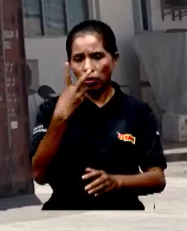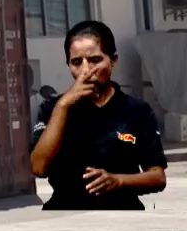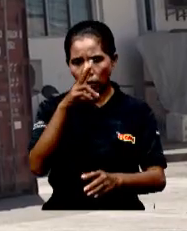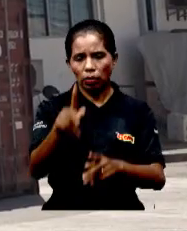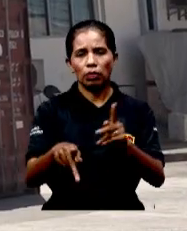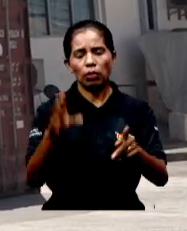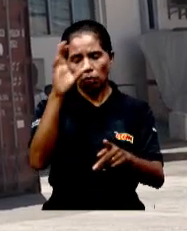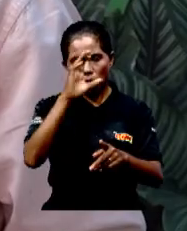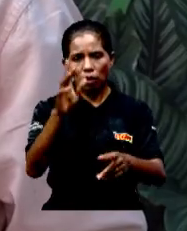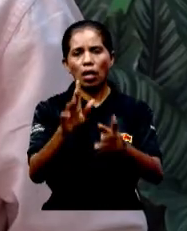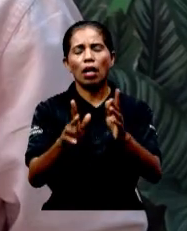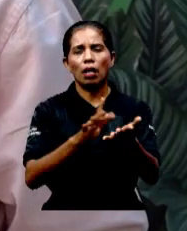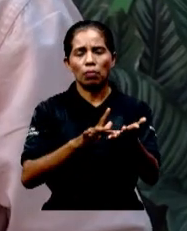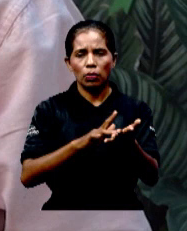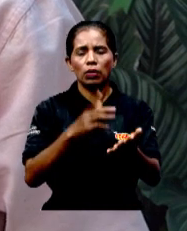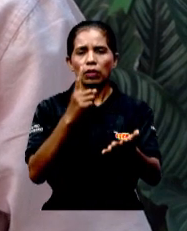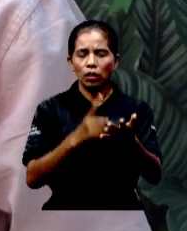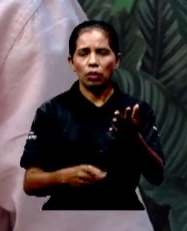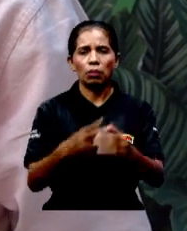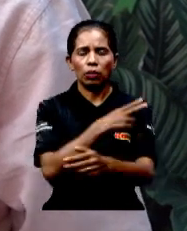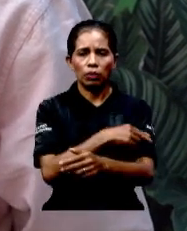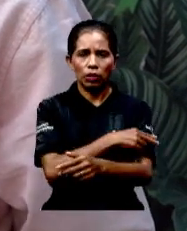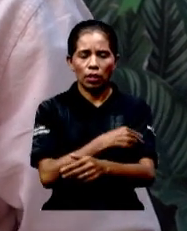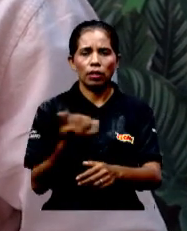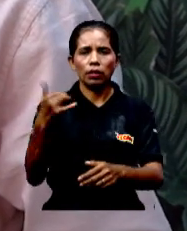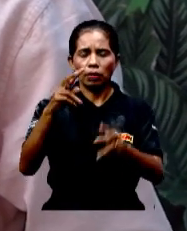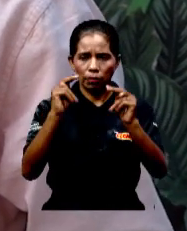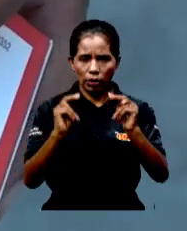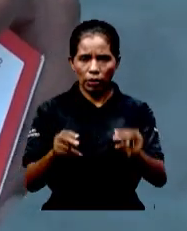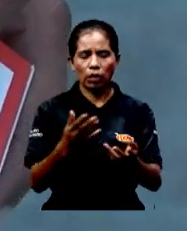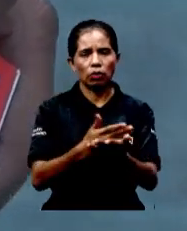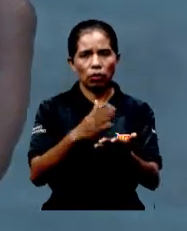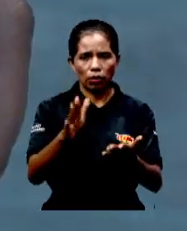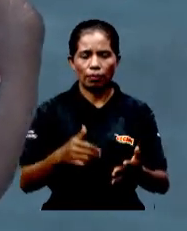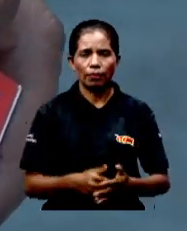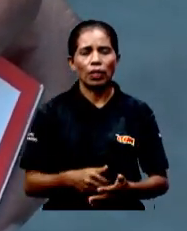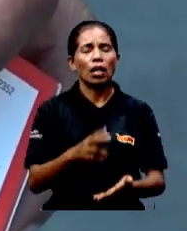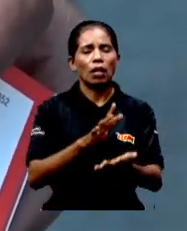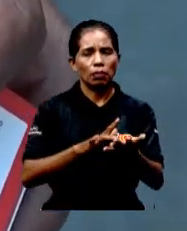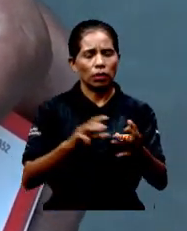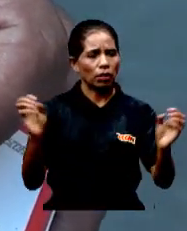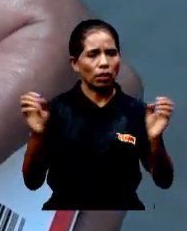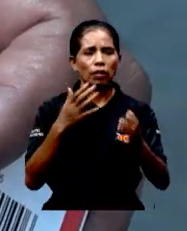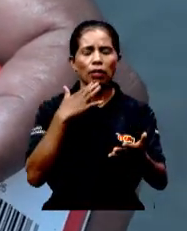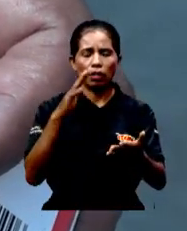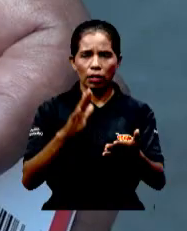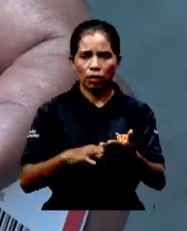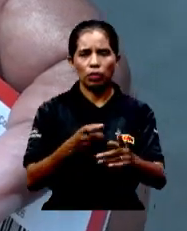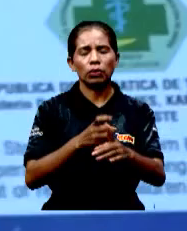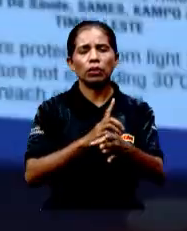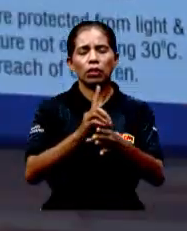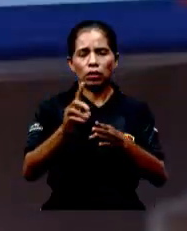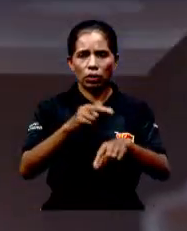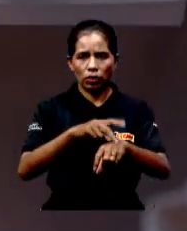identifica uluk aimoruk saída mak facilidade saúde sira precisa liu ante sosa. Aimoruk ne belaia qualidade, parte direção